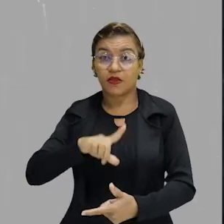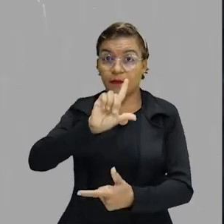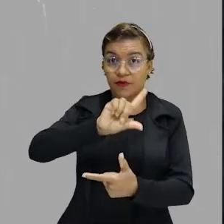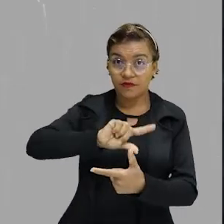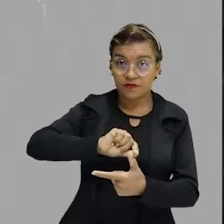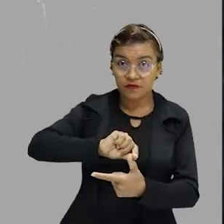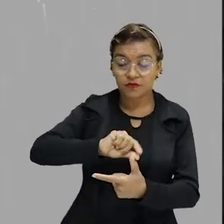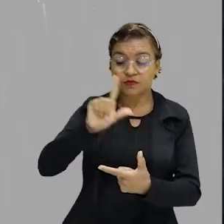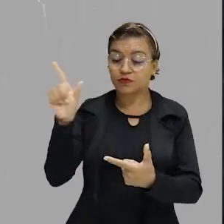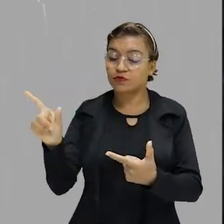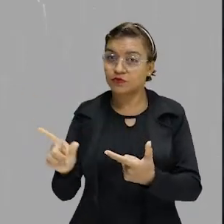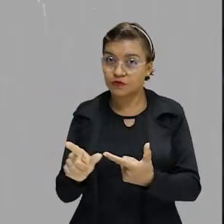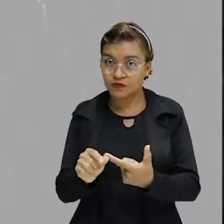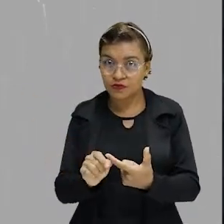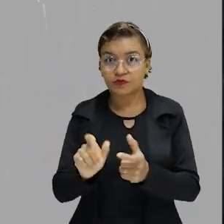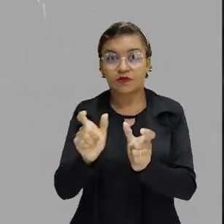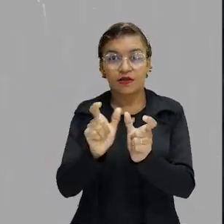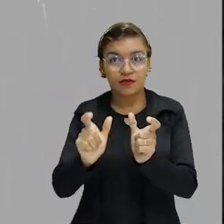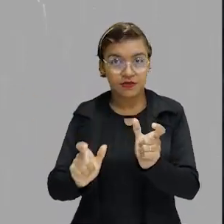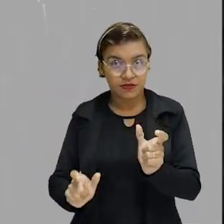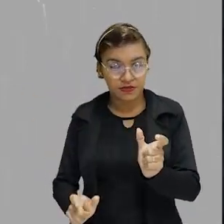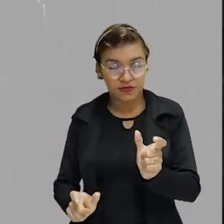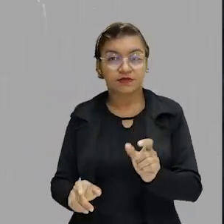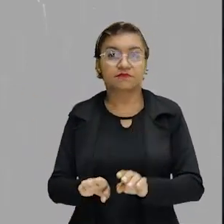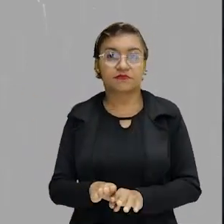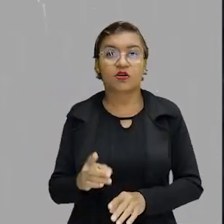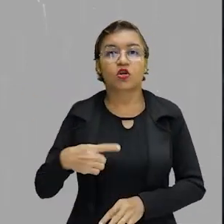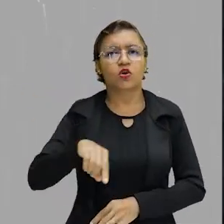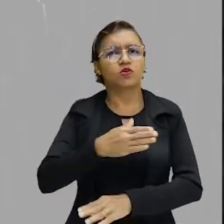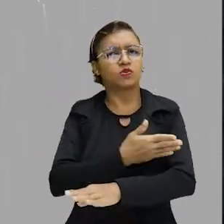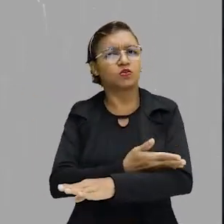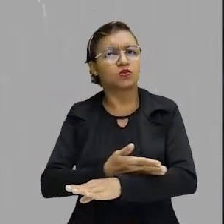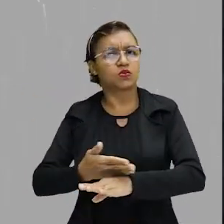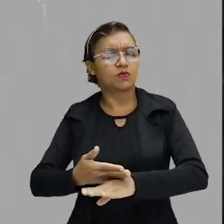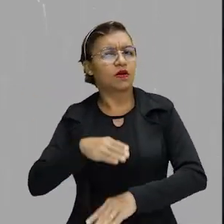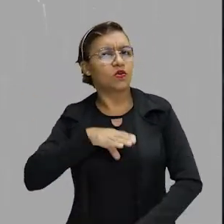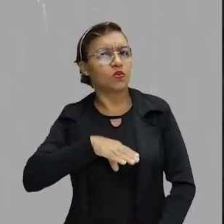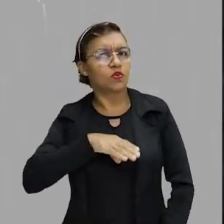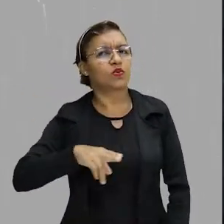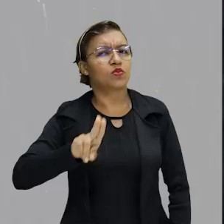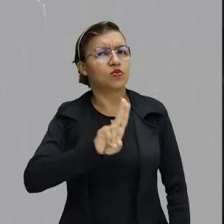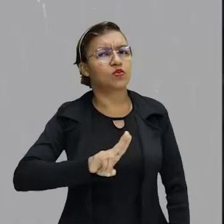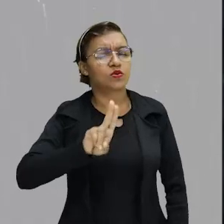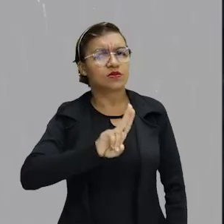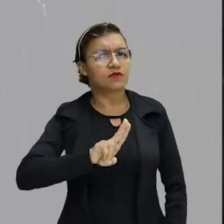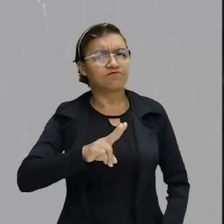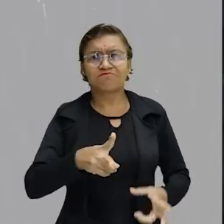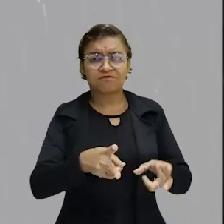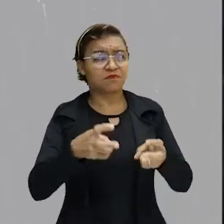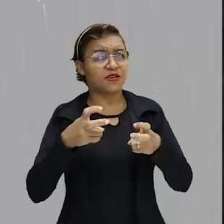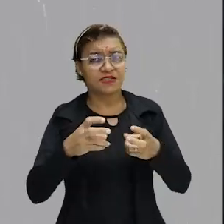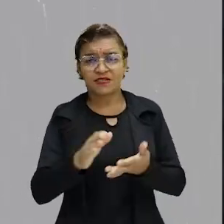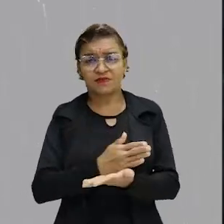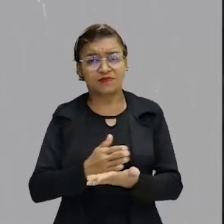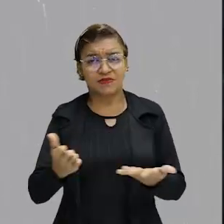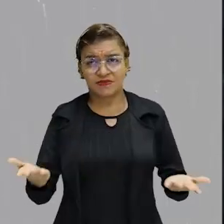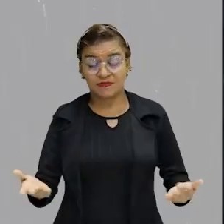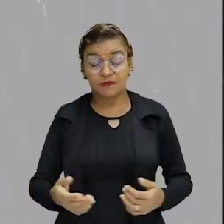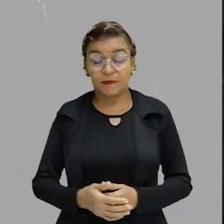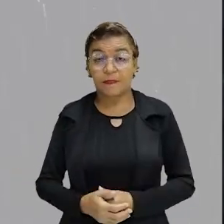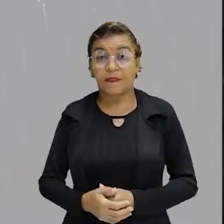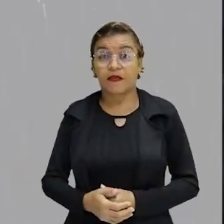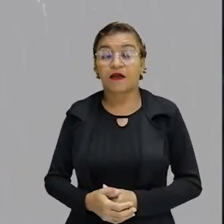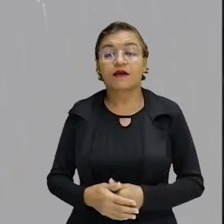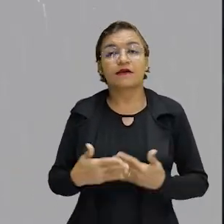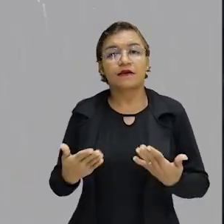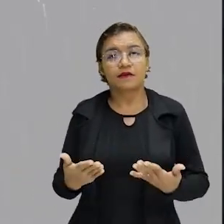por sufixos, por desinências. Então, por estarmos tão habituados à língua portuguesa, às vezes a gente não se dá conta, né? Mas é só a gente tentar